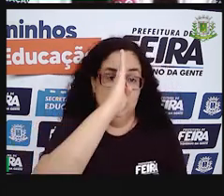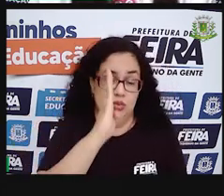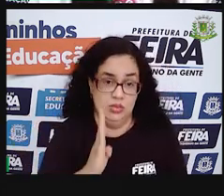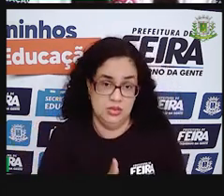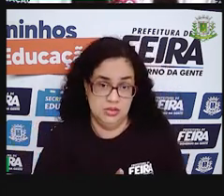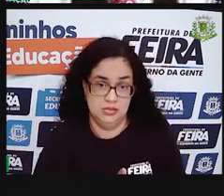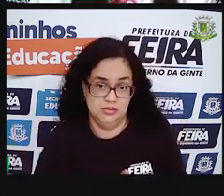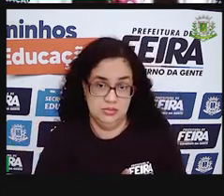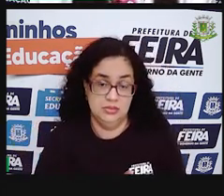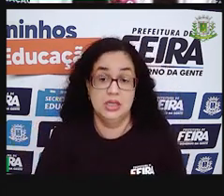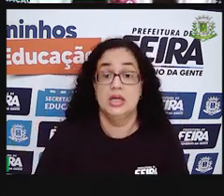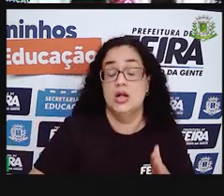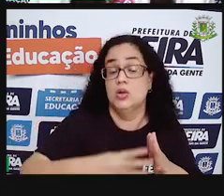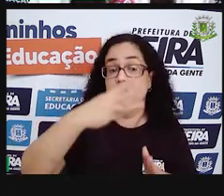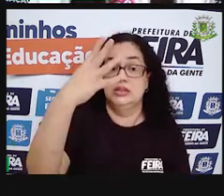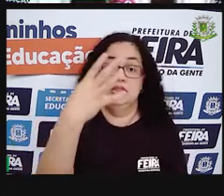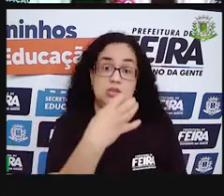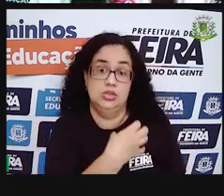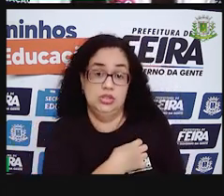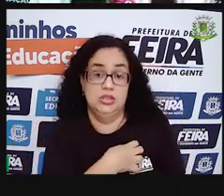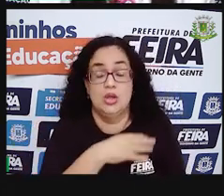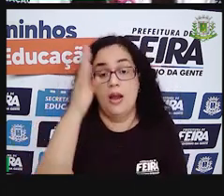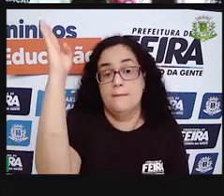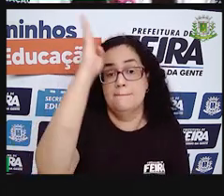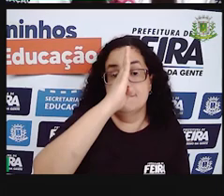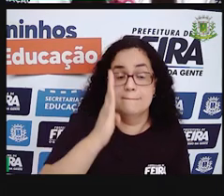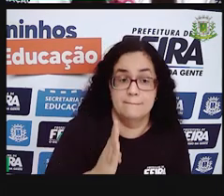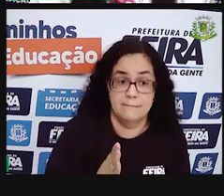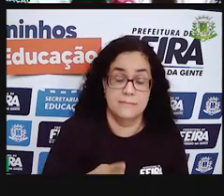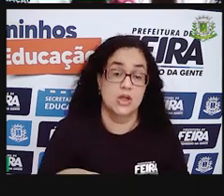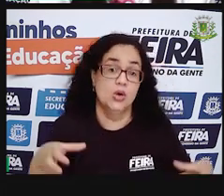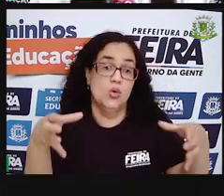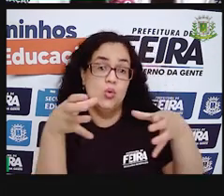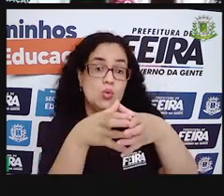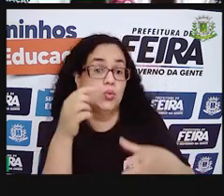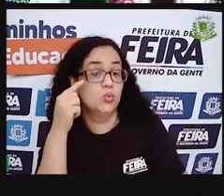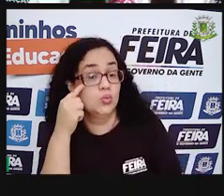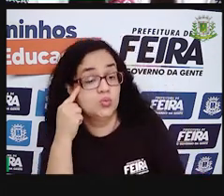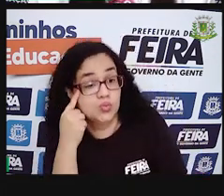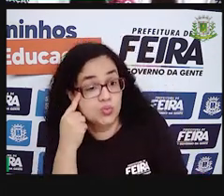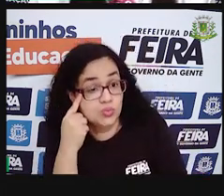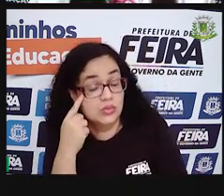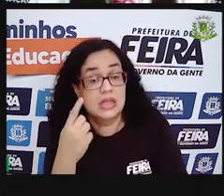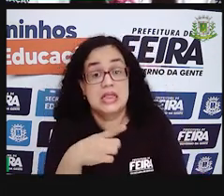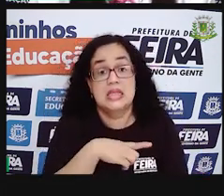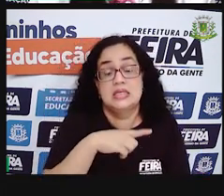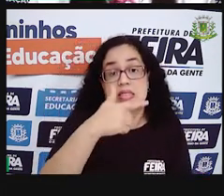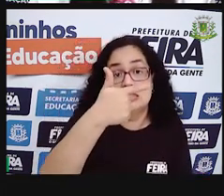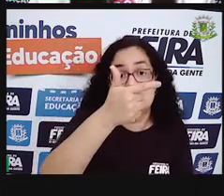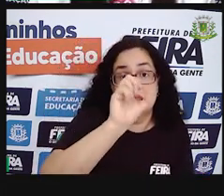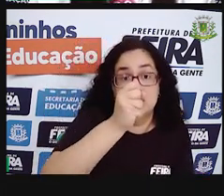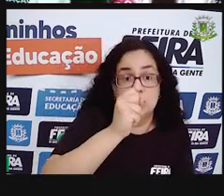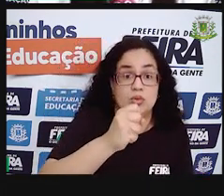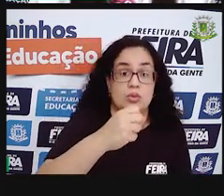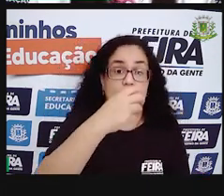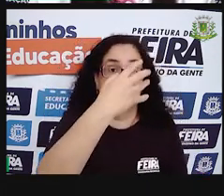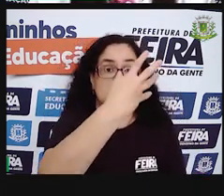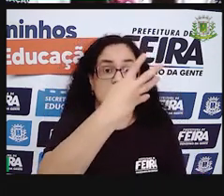A Bahia é o terceiro estado brasileiro com maior comunidade de nipo brasileiros. Tem